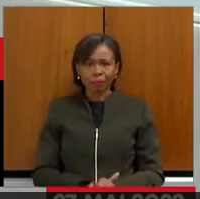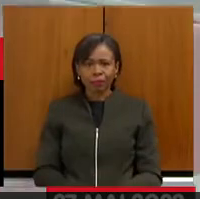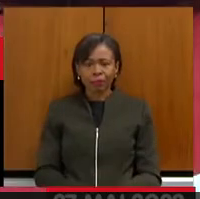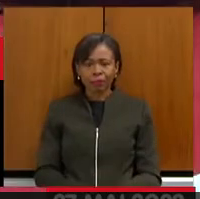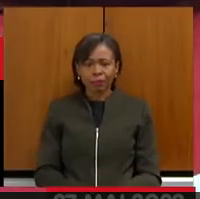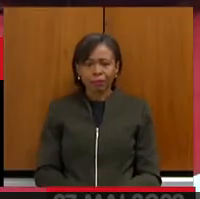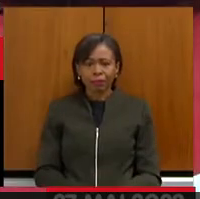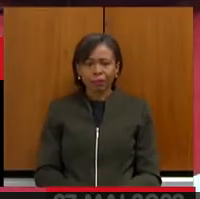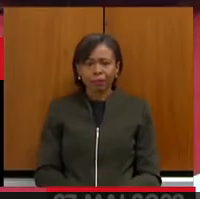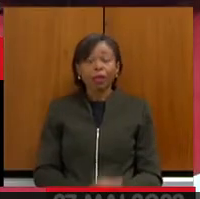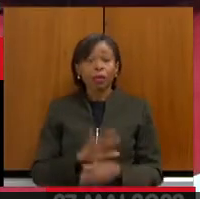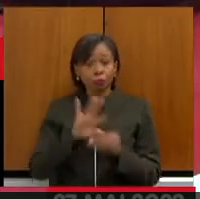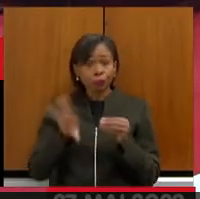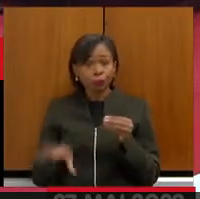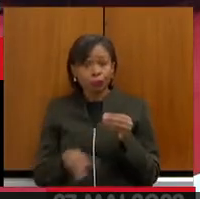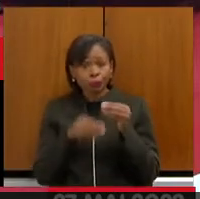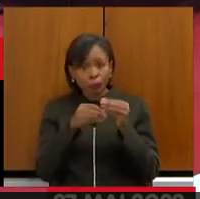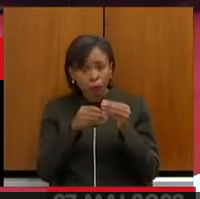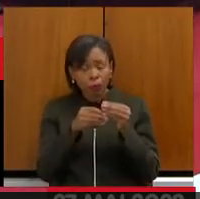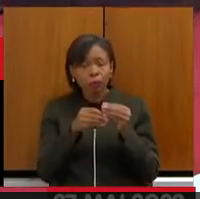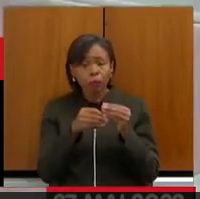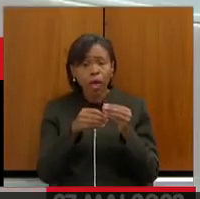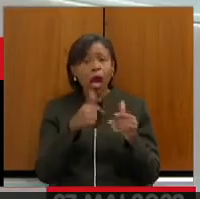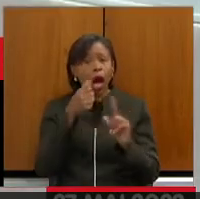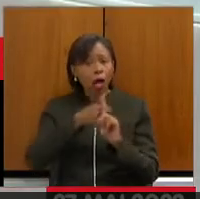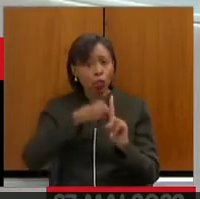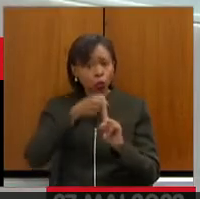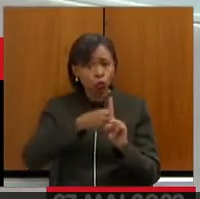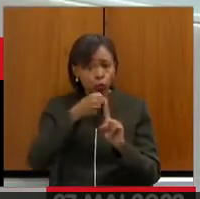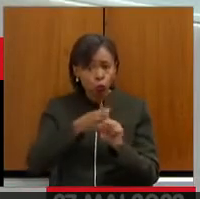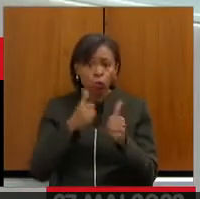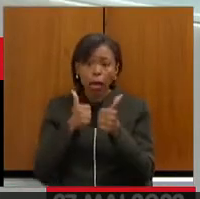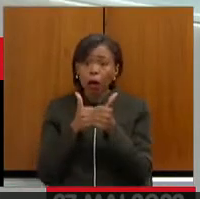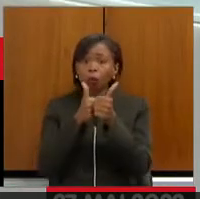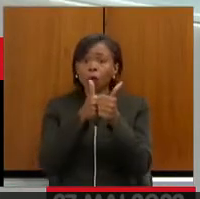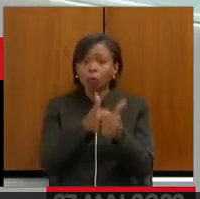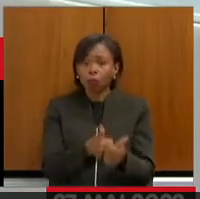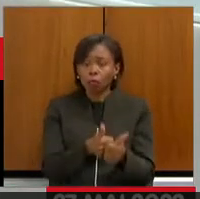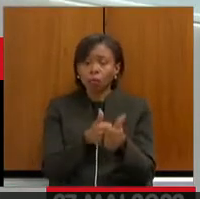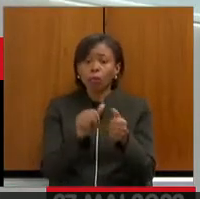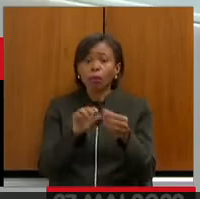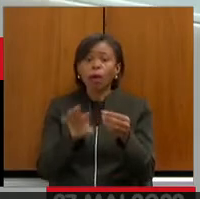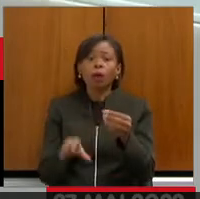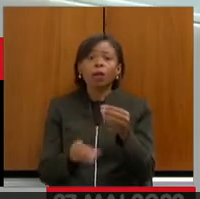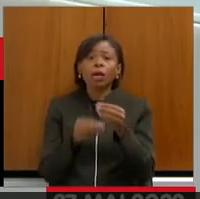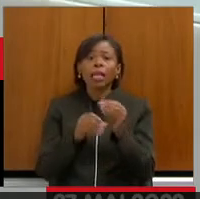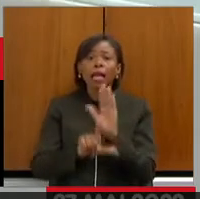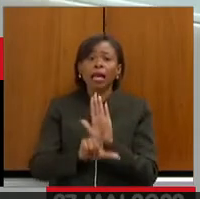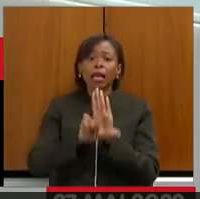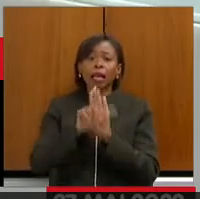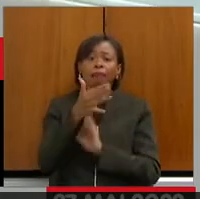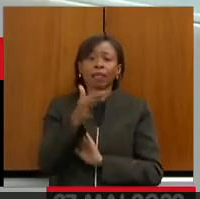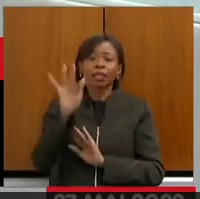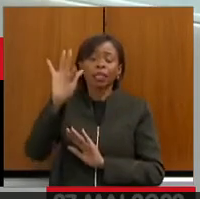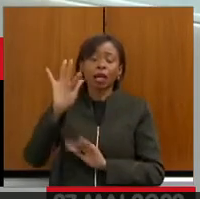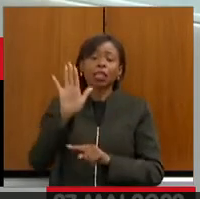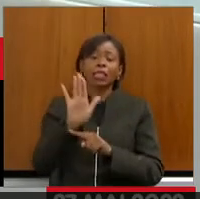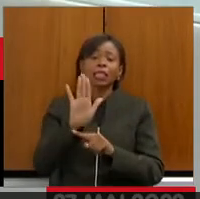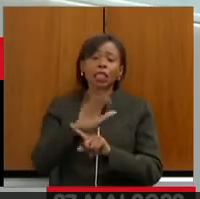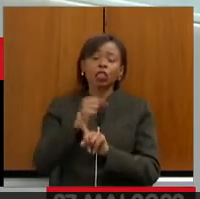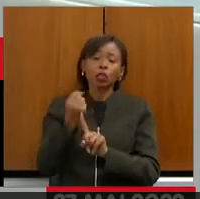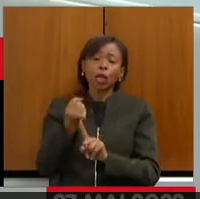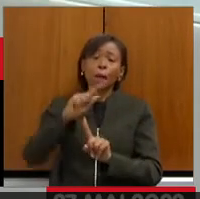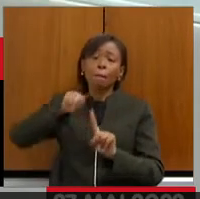Oi Maria Rita vamos acrescentar aqui também a nossa luta e acompanhamento para implementação da lei federal que inclui os assistentes sociais